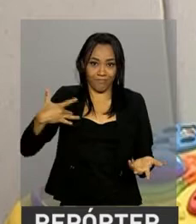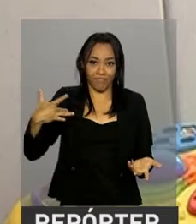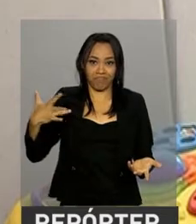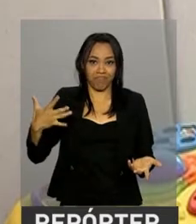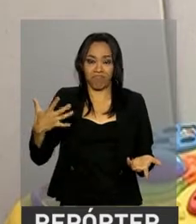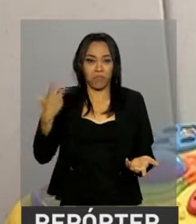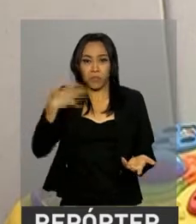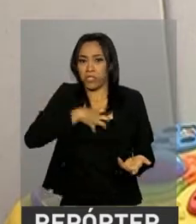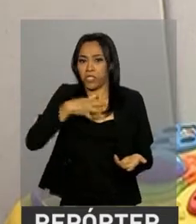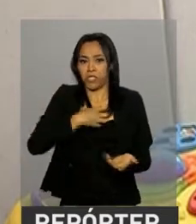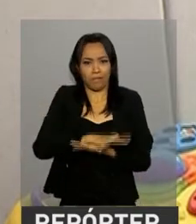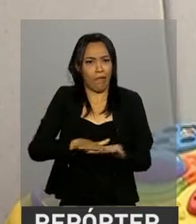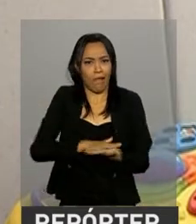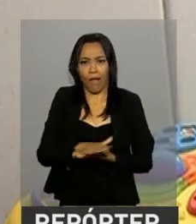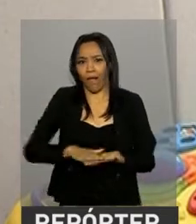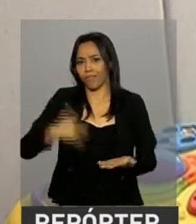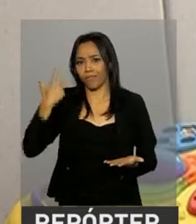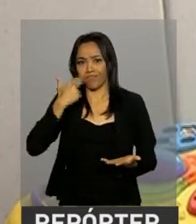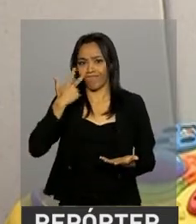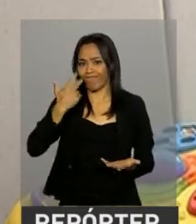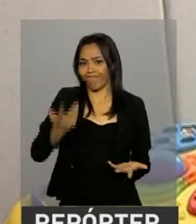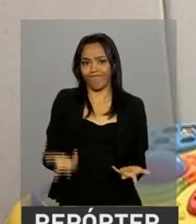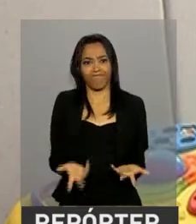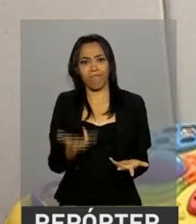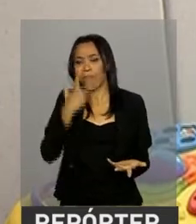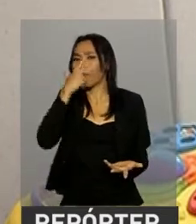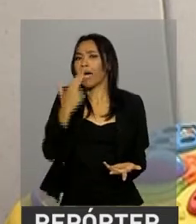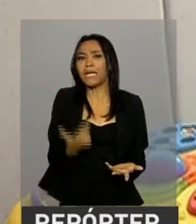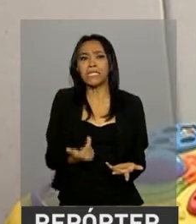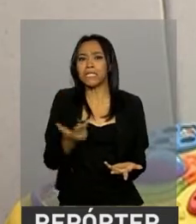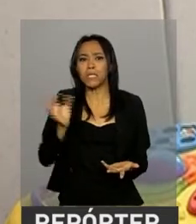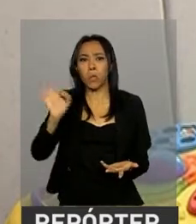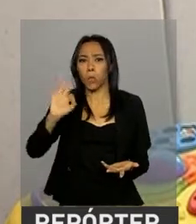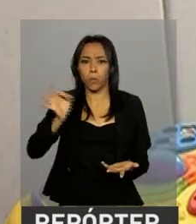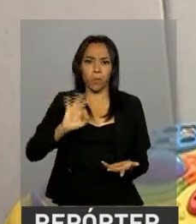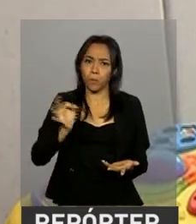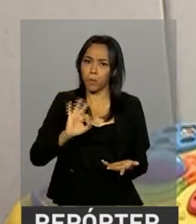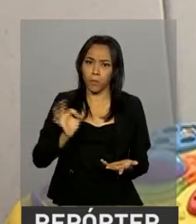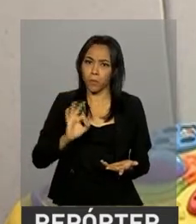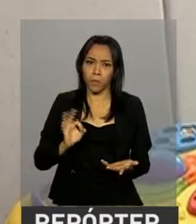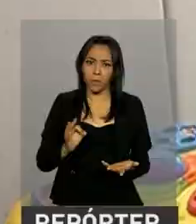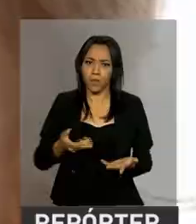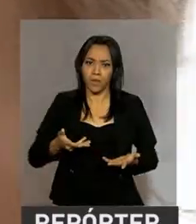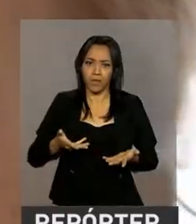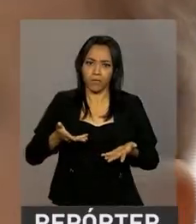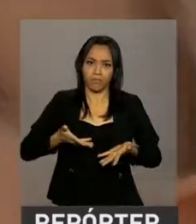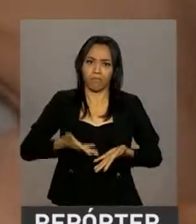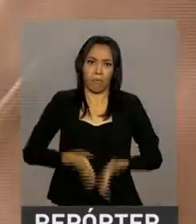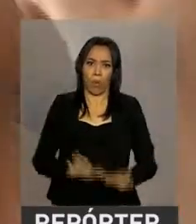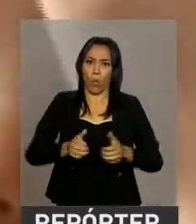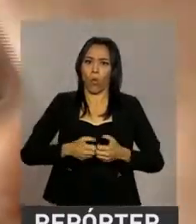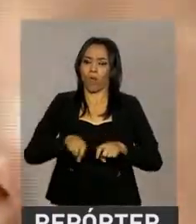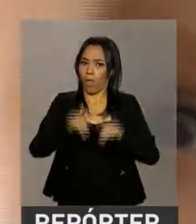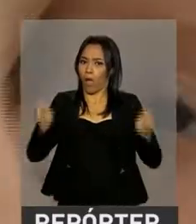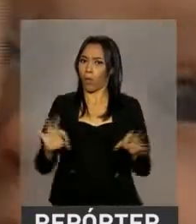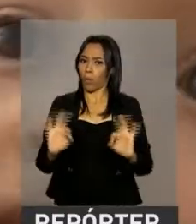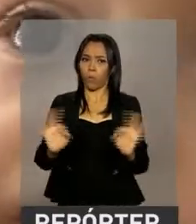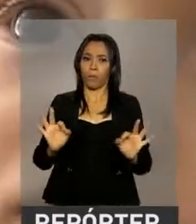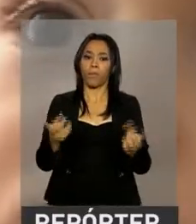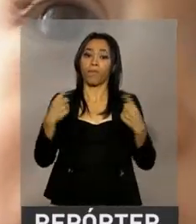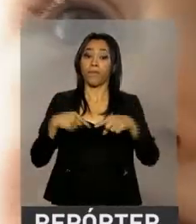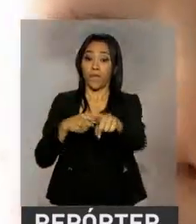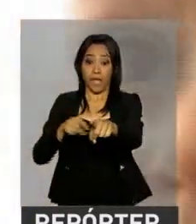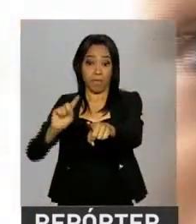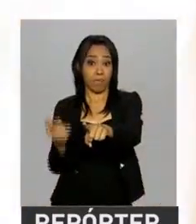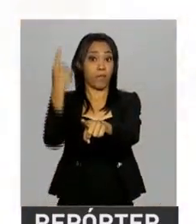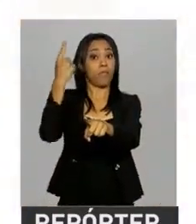sentia absolutamente nada. Era como se eu não tivesse passado por esse procedimento. Adriana participou da fase